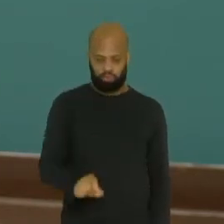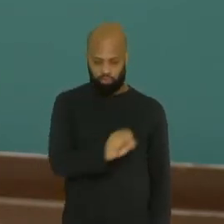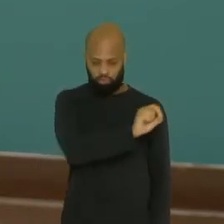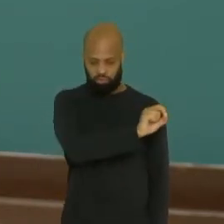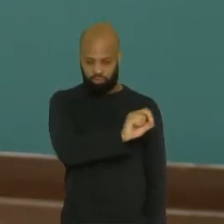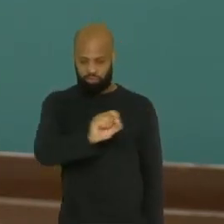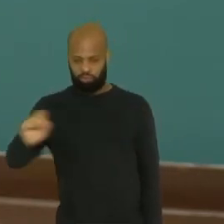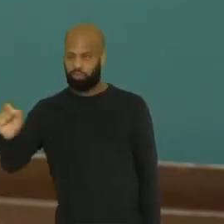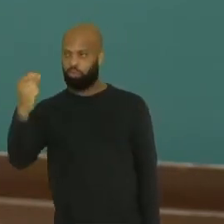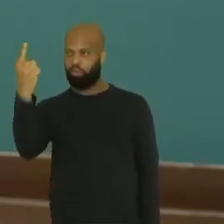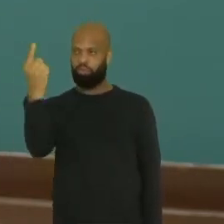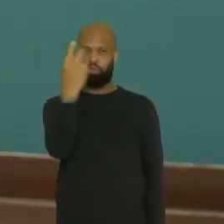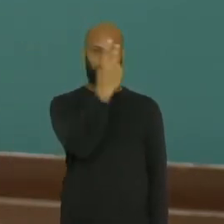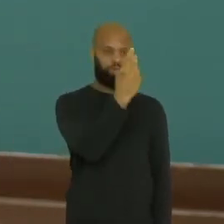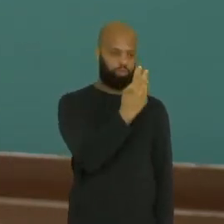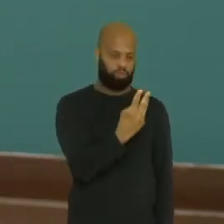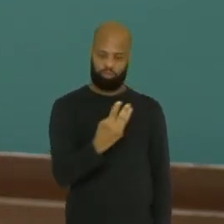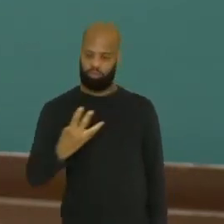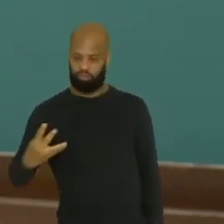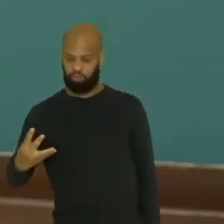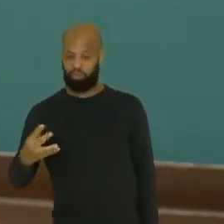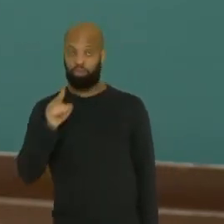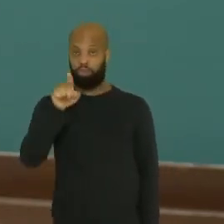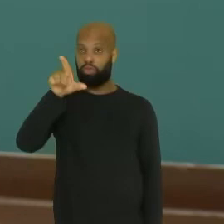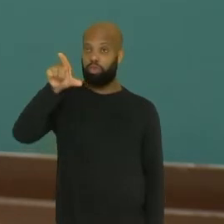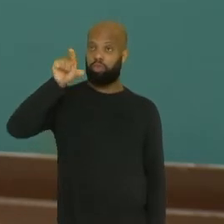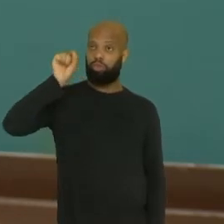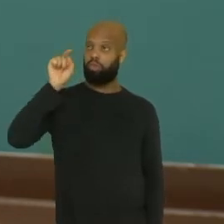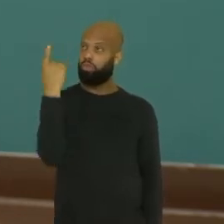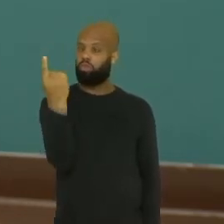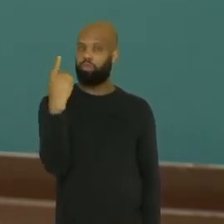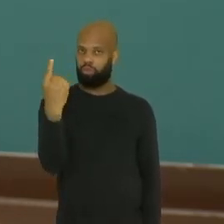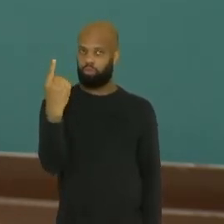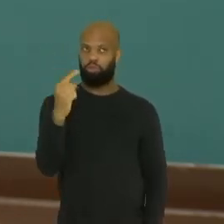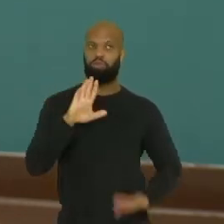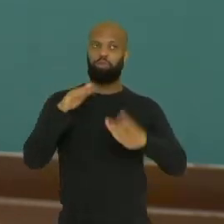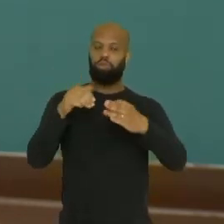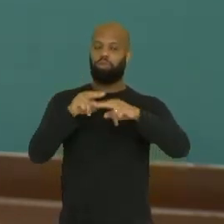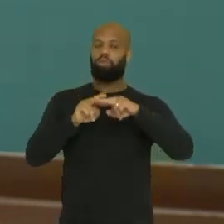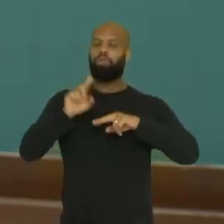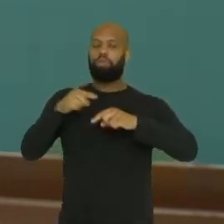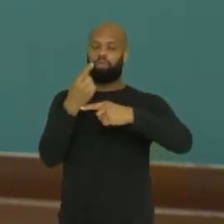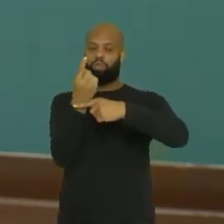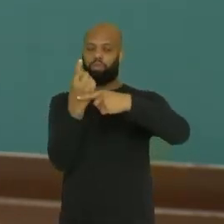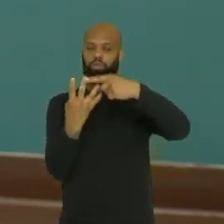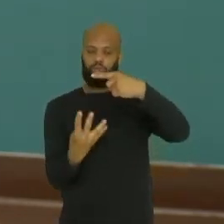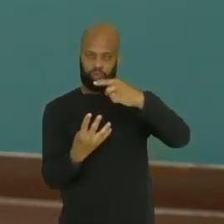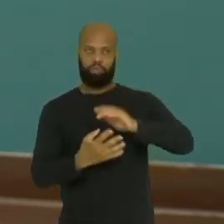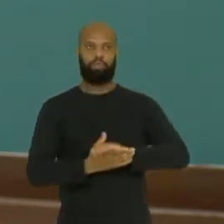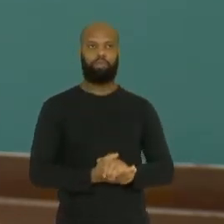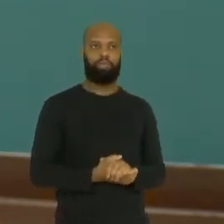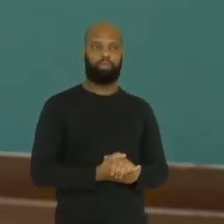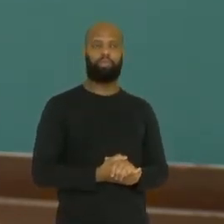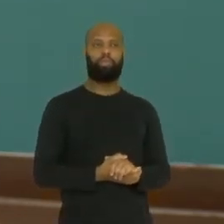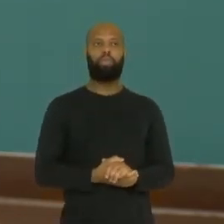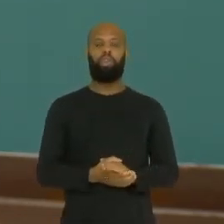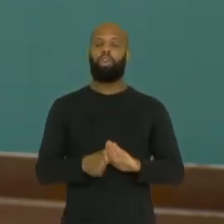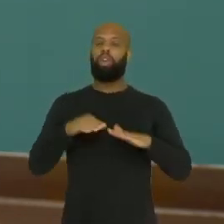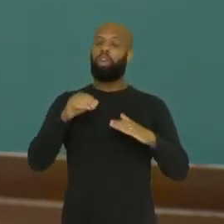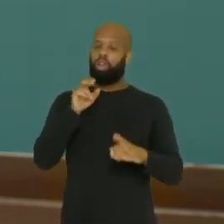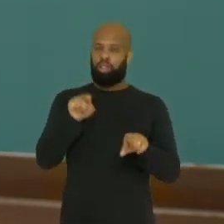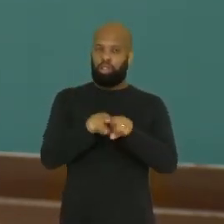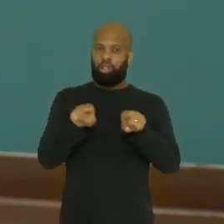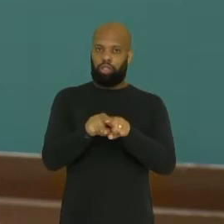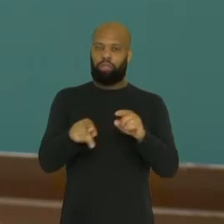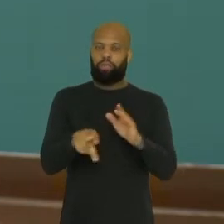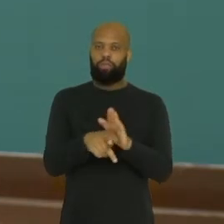em uma dessas partes. Então a gente fala que é uma das 4, né? Por isso 1/4 de volta. Mesma